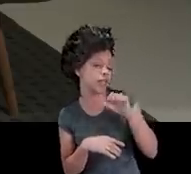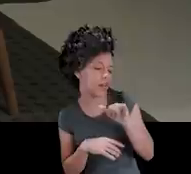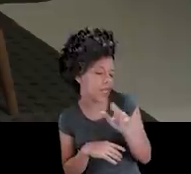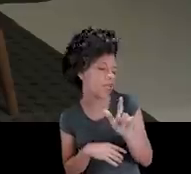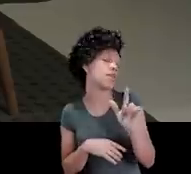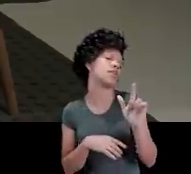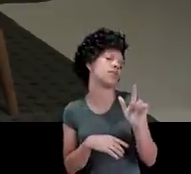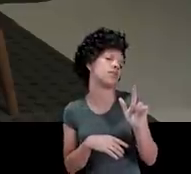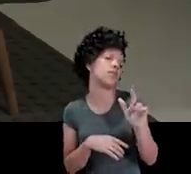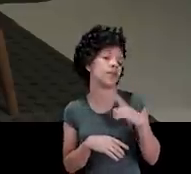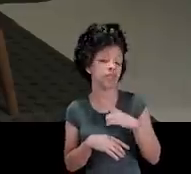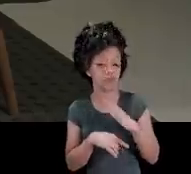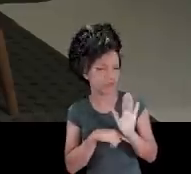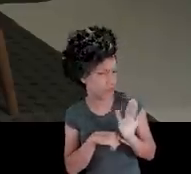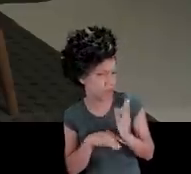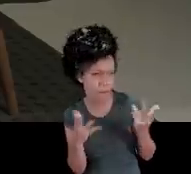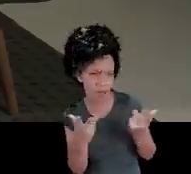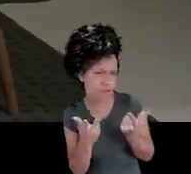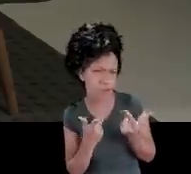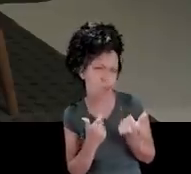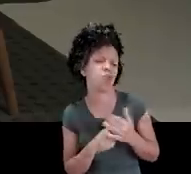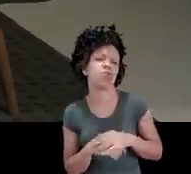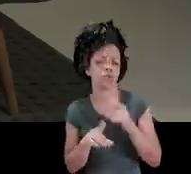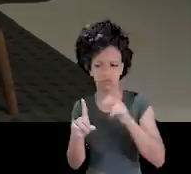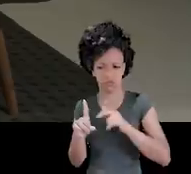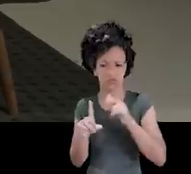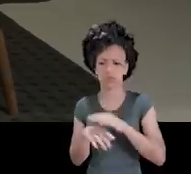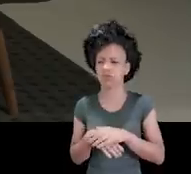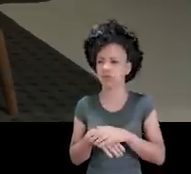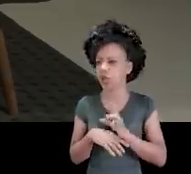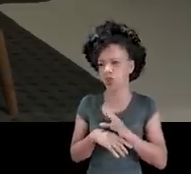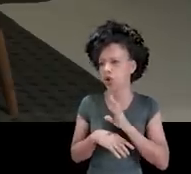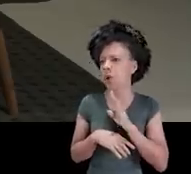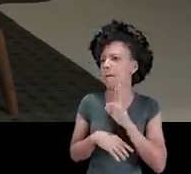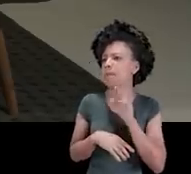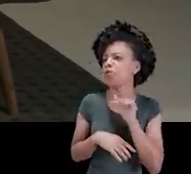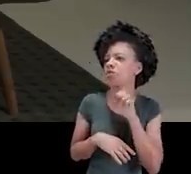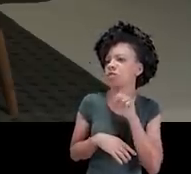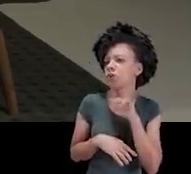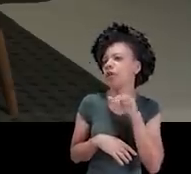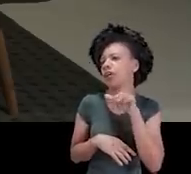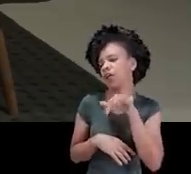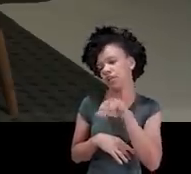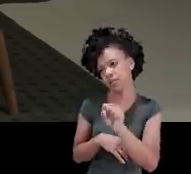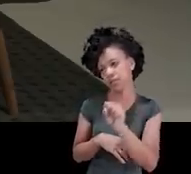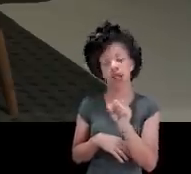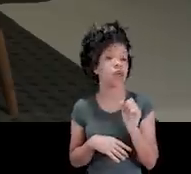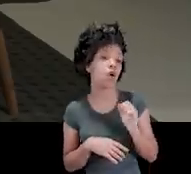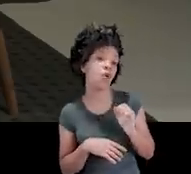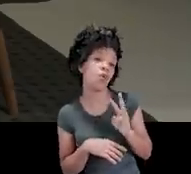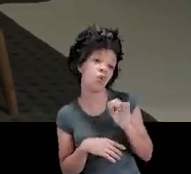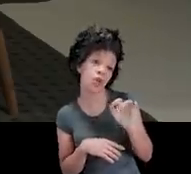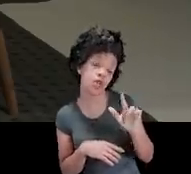fez filmes épicos, também era Bruce Willis. Não, mas o Bruce Willis tinha aquele negócio aqui. Exatamente, mas Will Briner